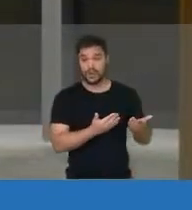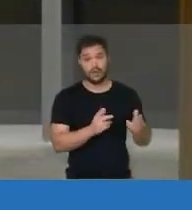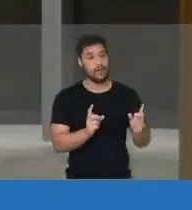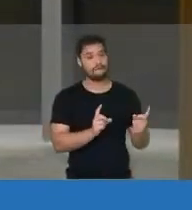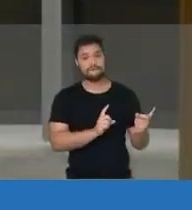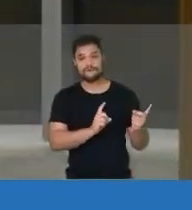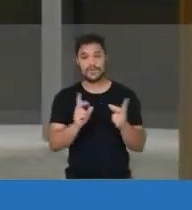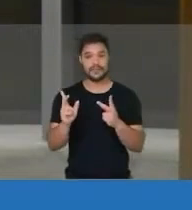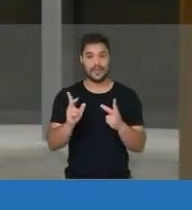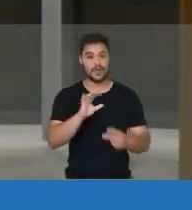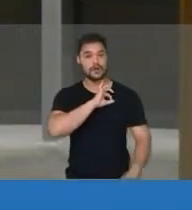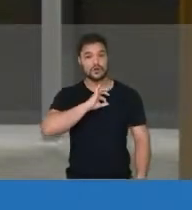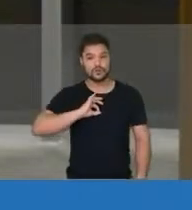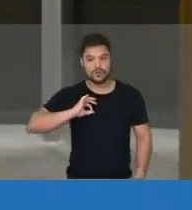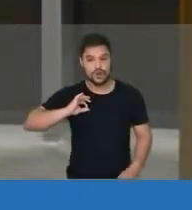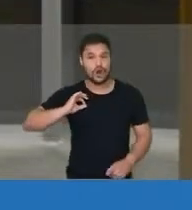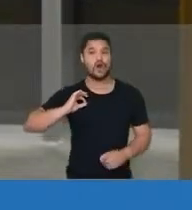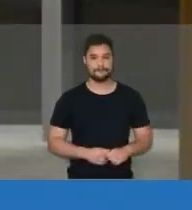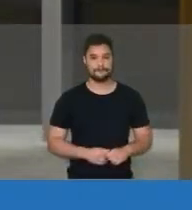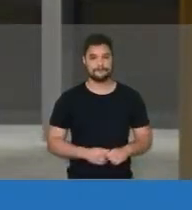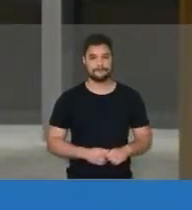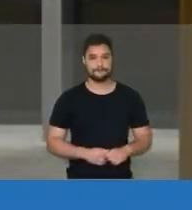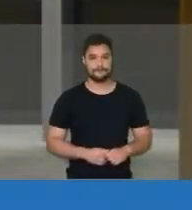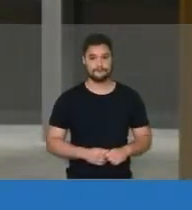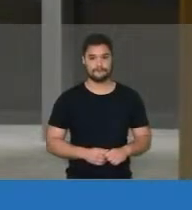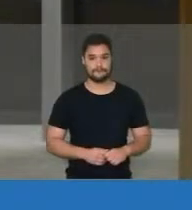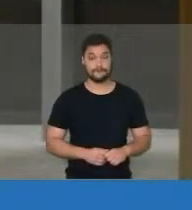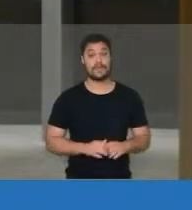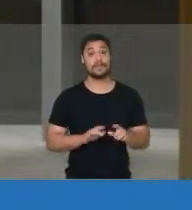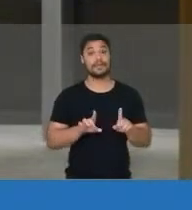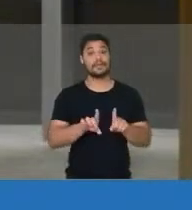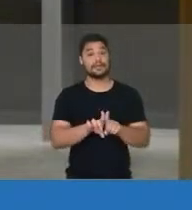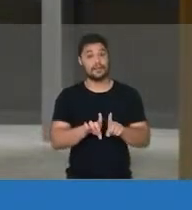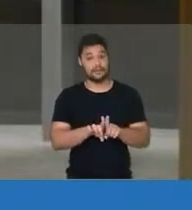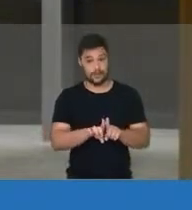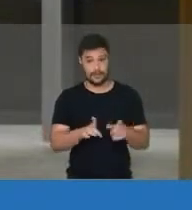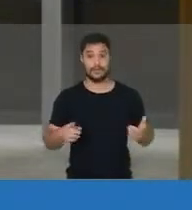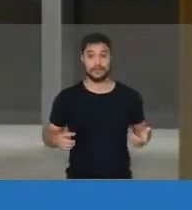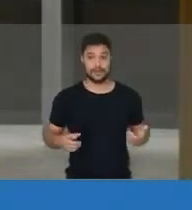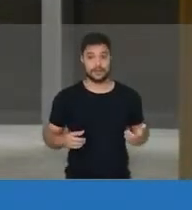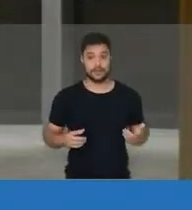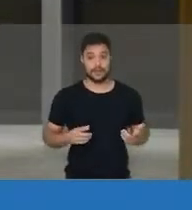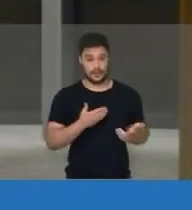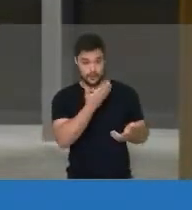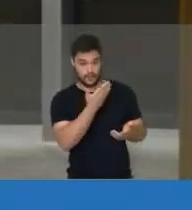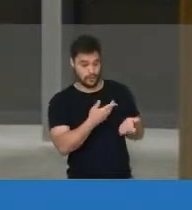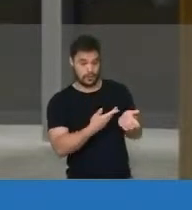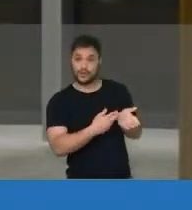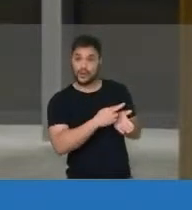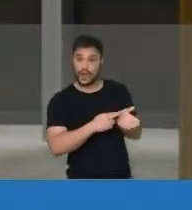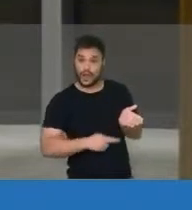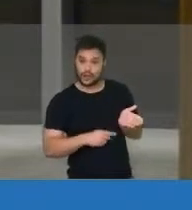venderam joias, algumas foram vendidas. Mais do que isso, se o relatório